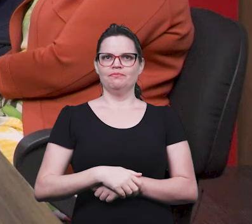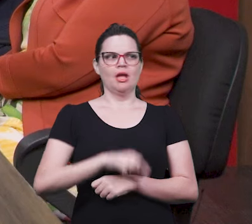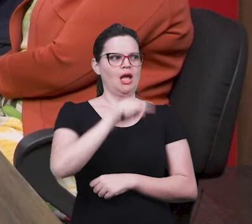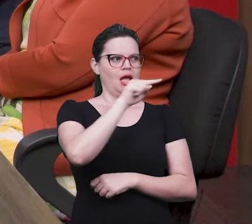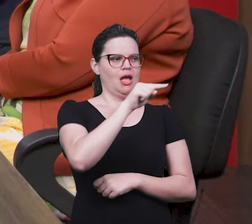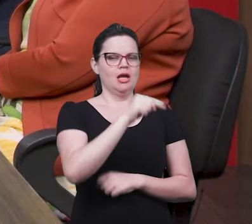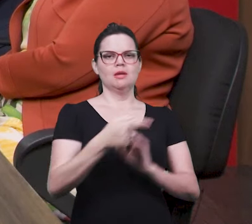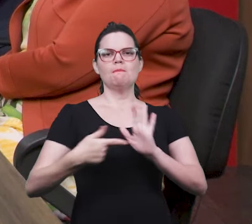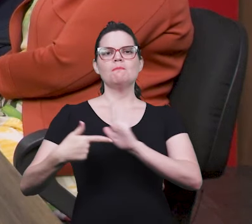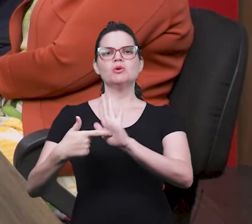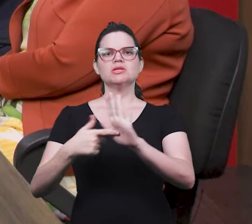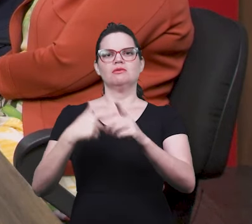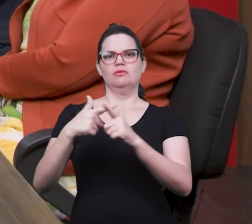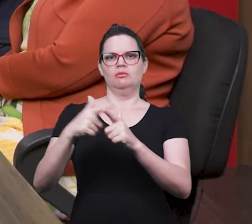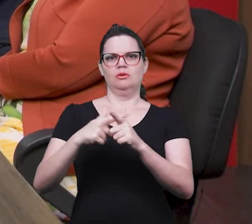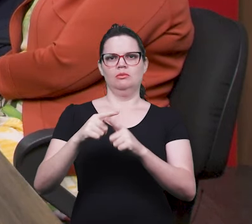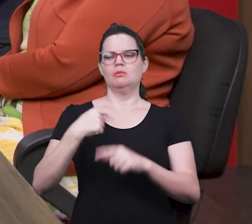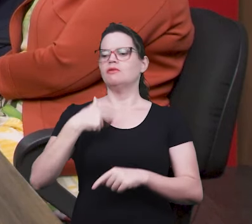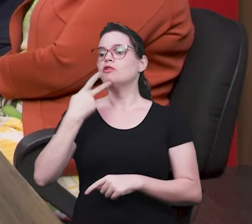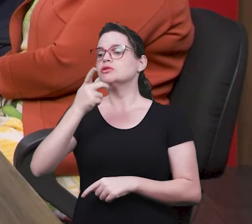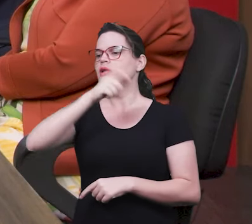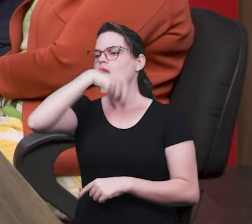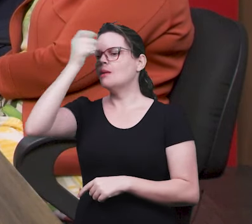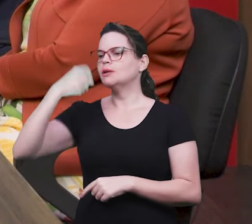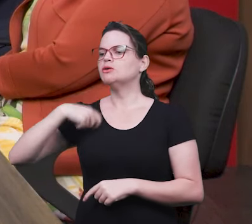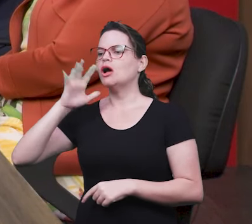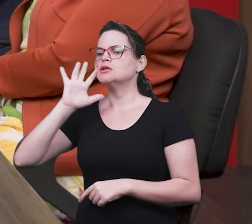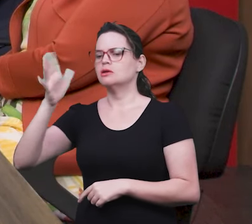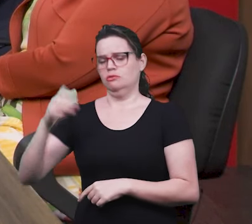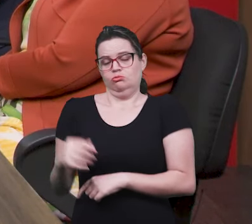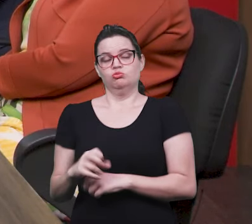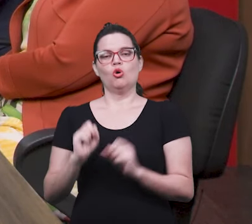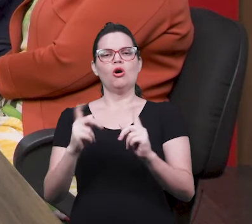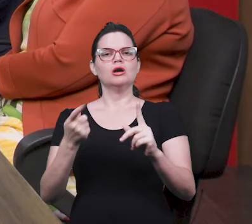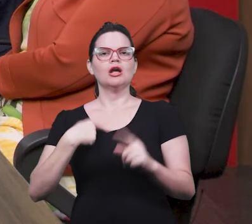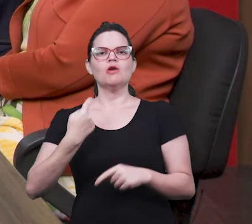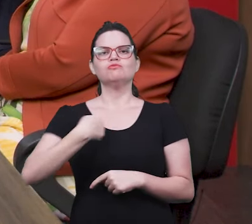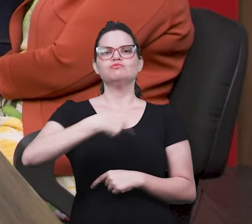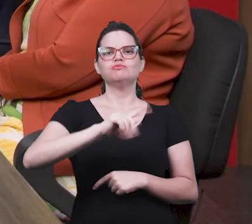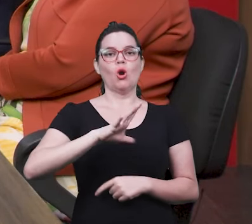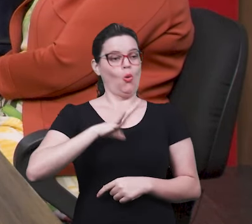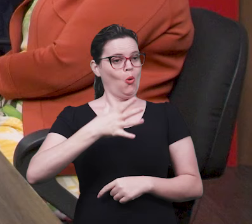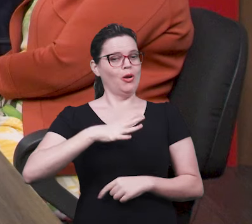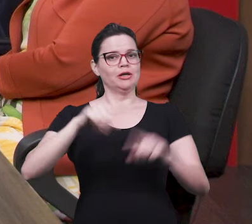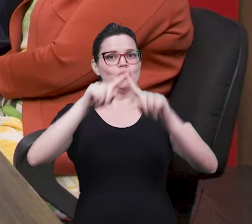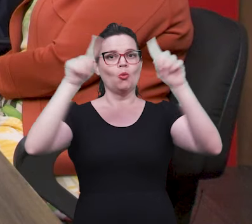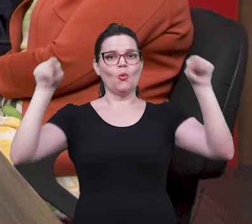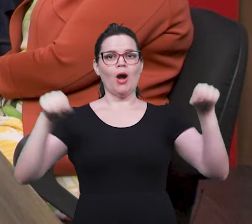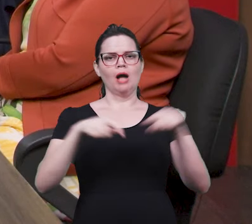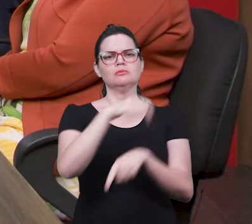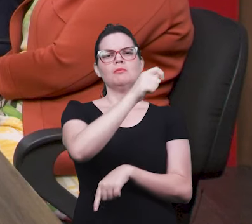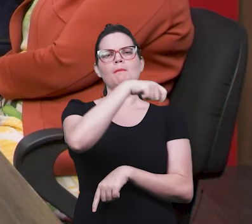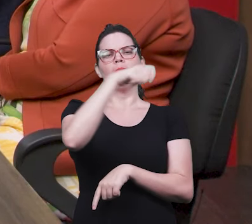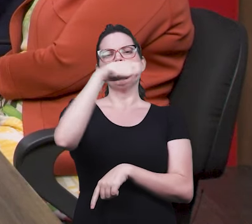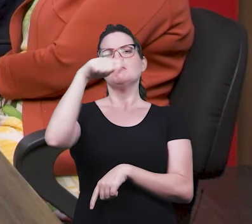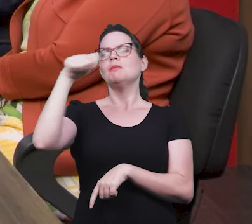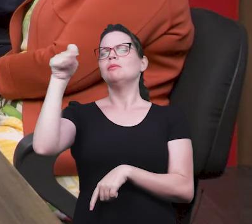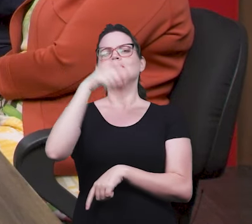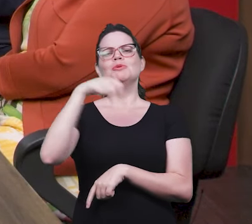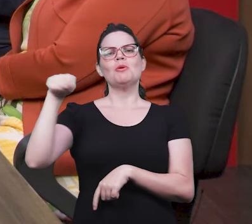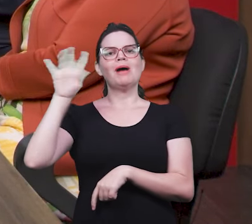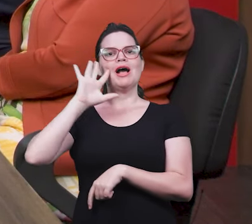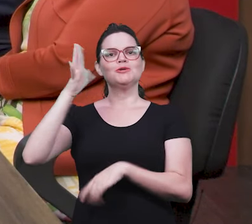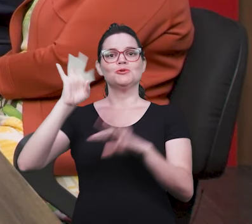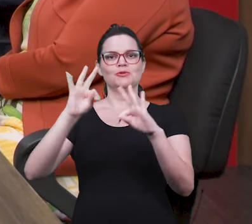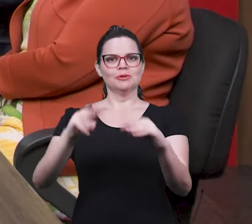problemas e falava assim, Amadeu, é com você. E eu resolvi o problema, entendeu? Quando todo mundo estava... Então veja só, essa foi...